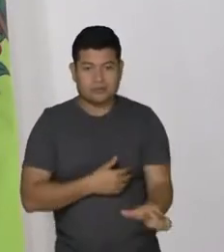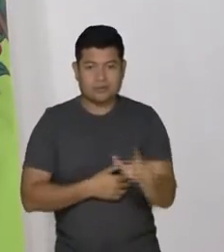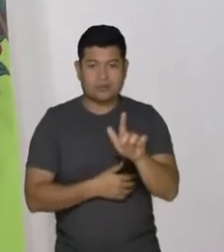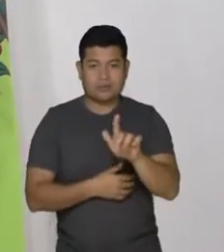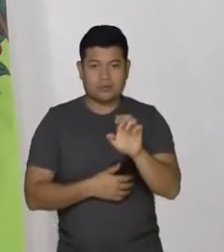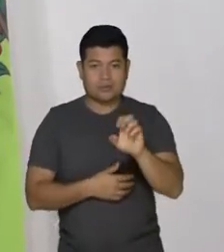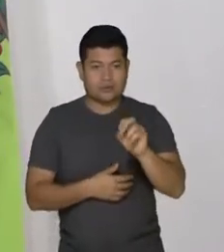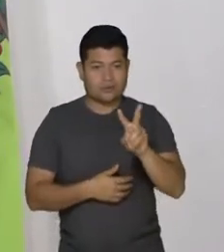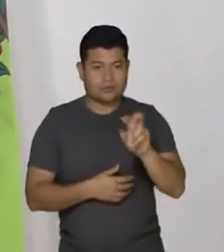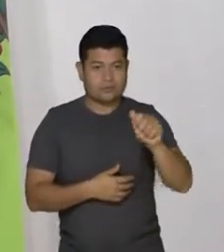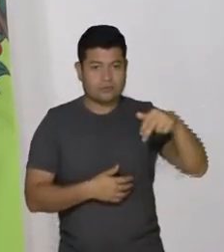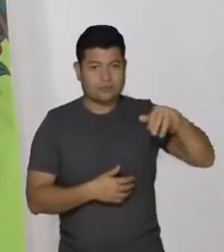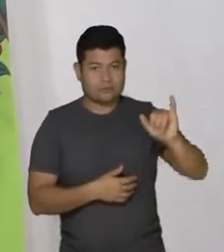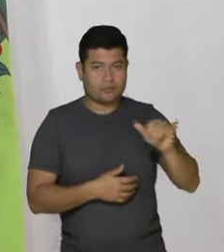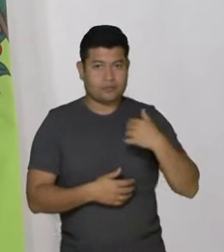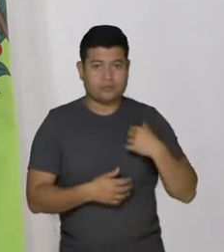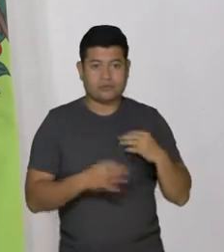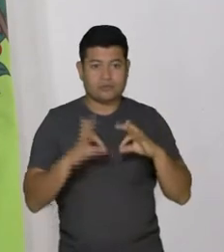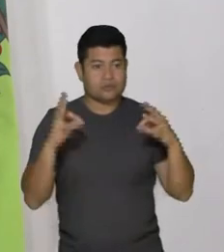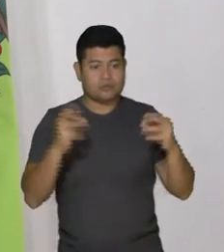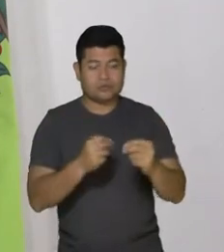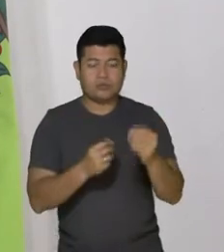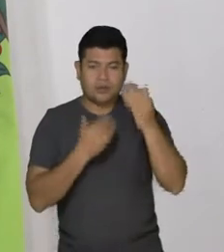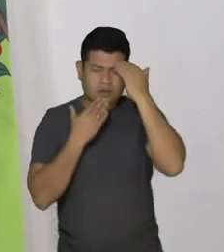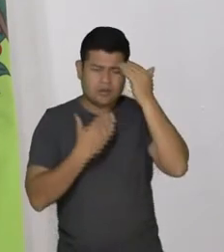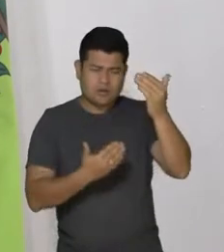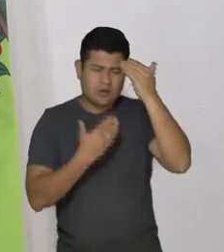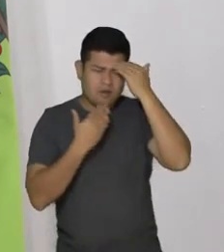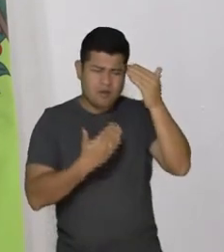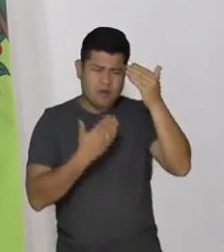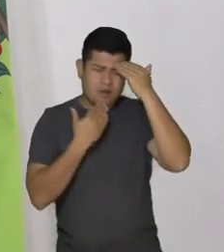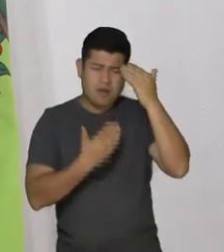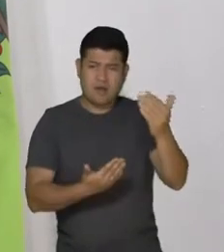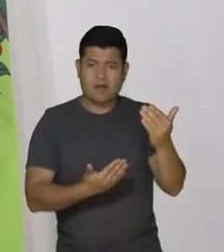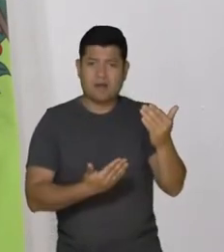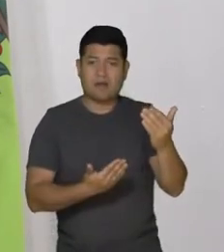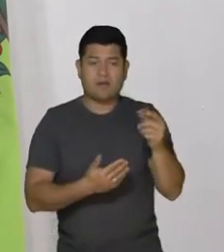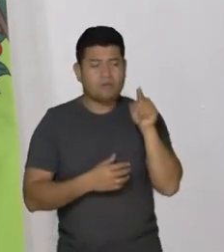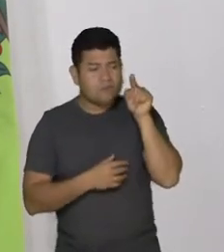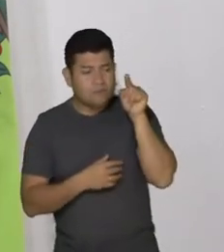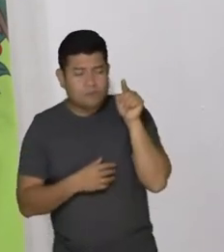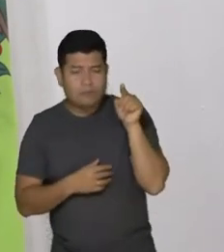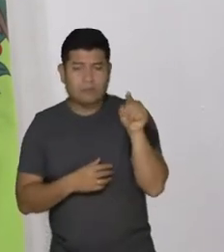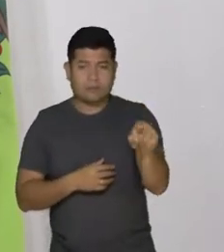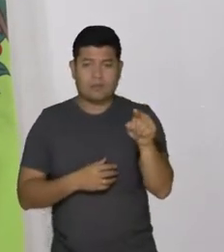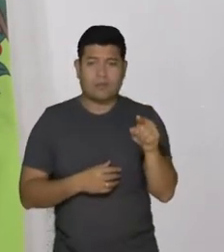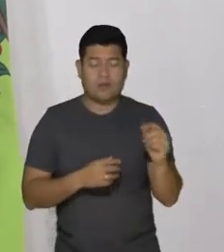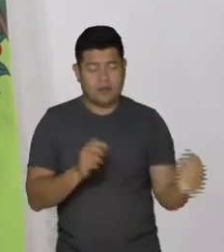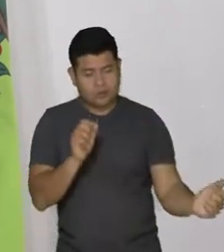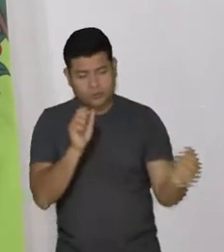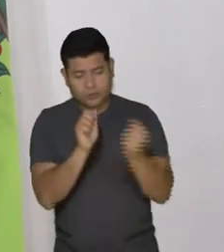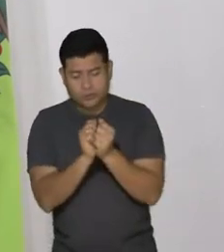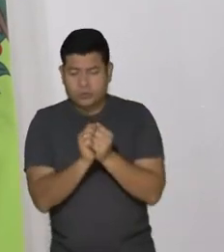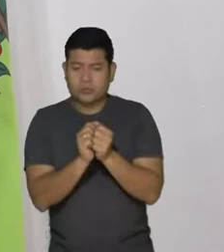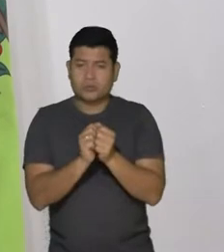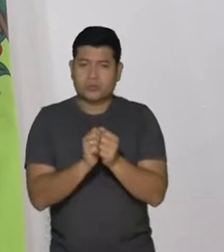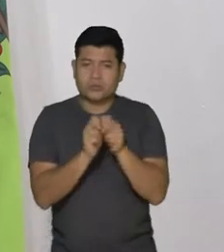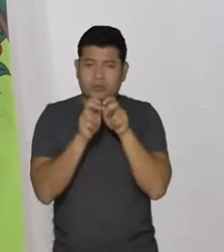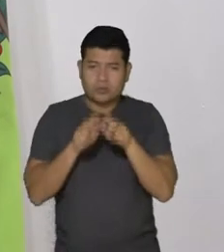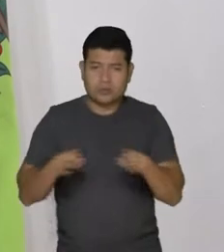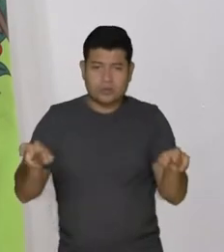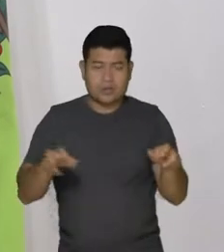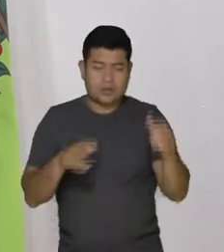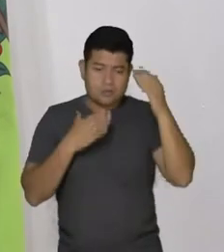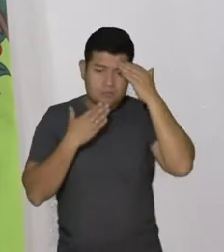menções de gratidão Muito obrigado você fazer parte da minha banca nota de